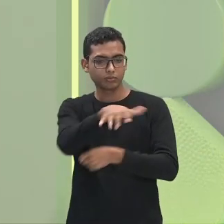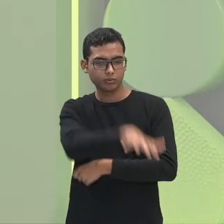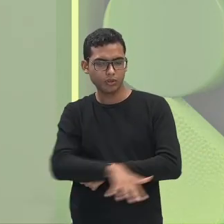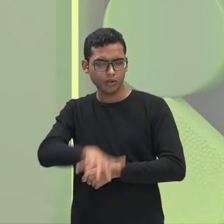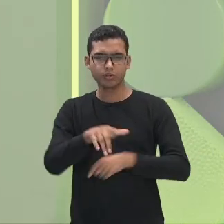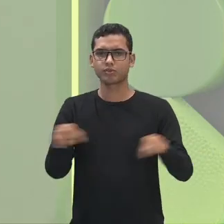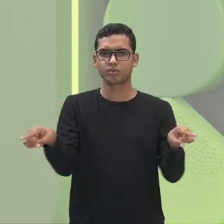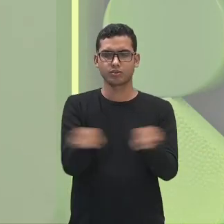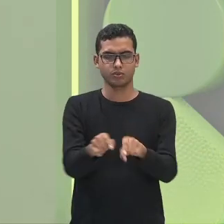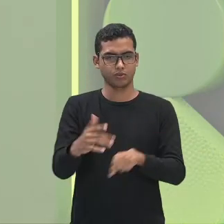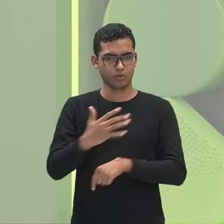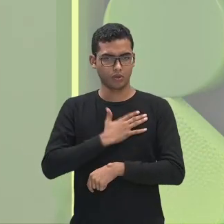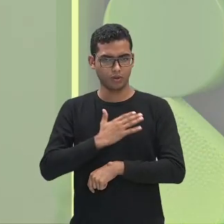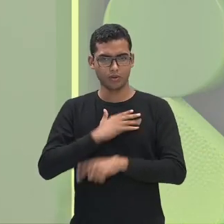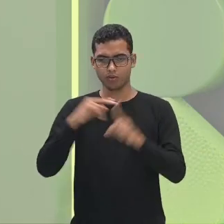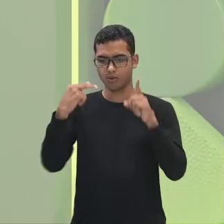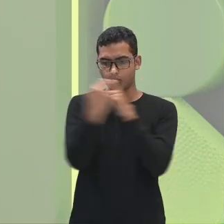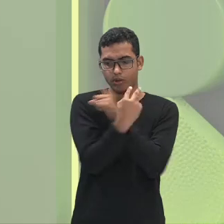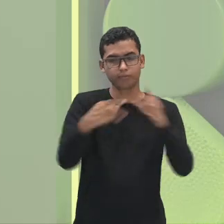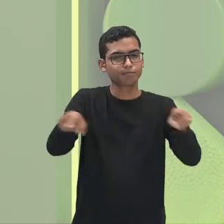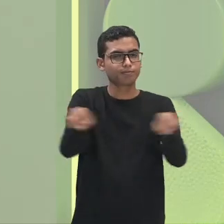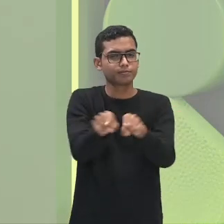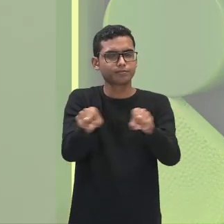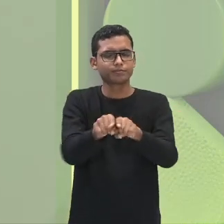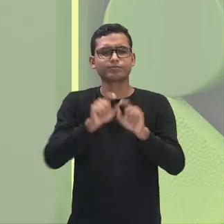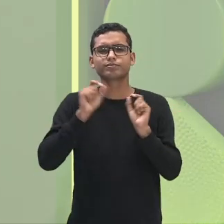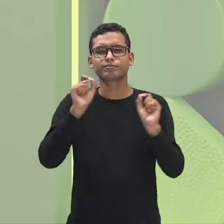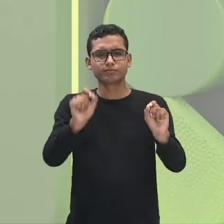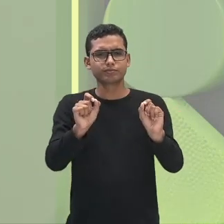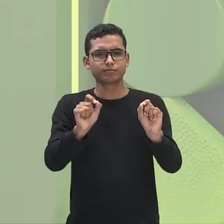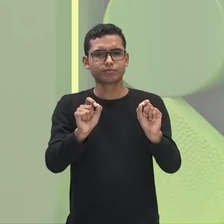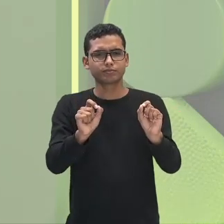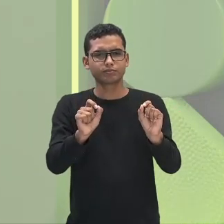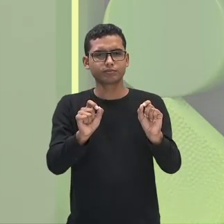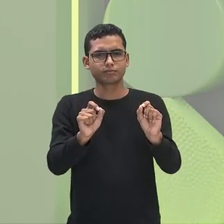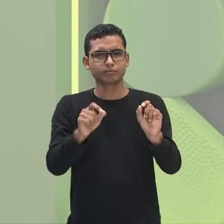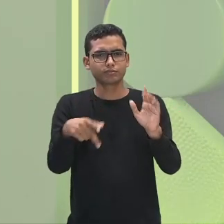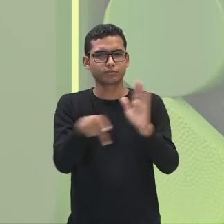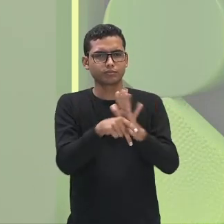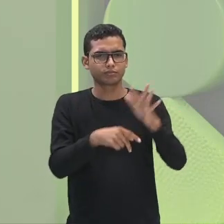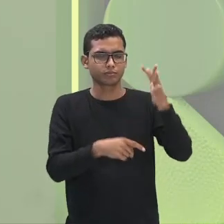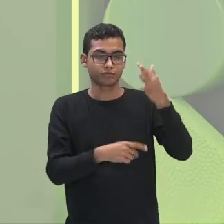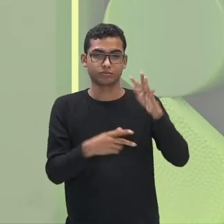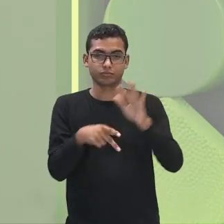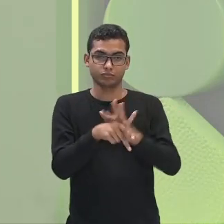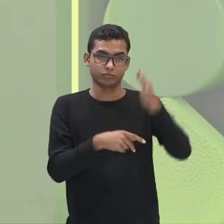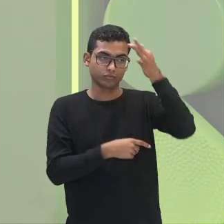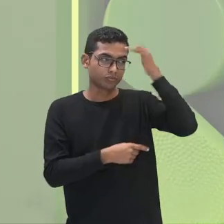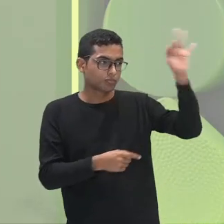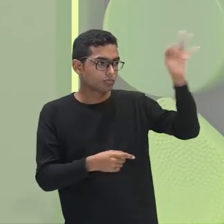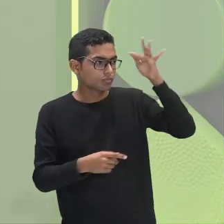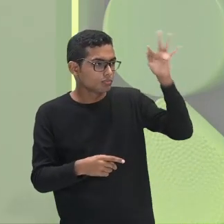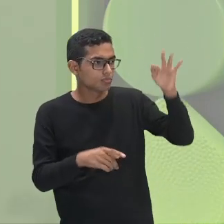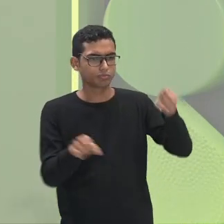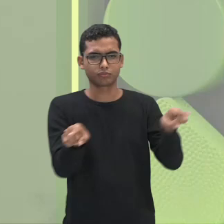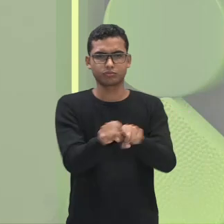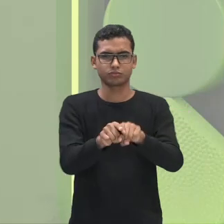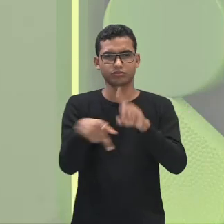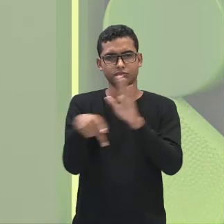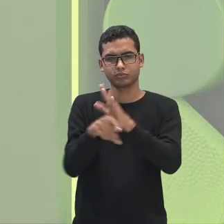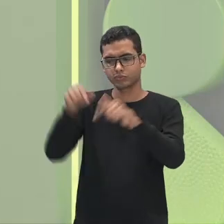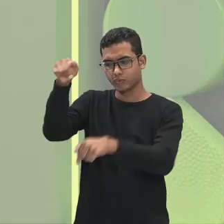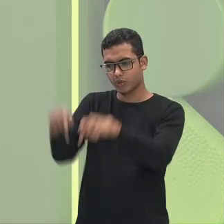físico comigo, mas também um olhar com a filosofia e também com a